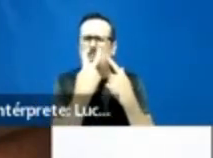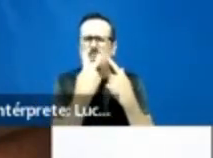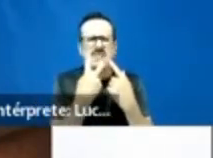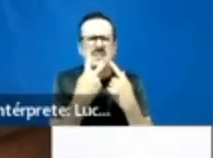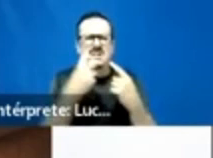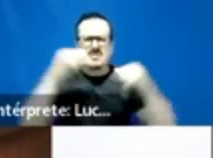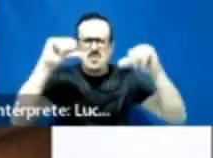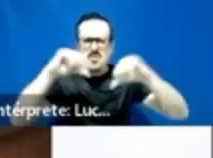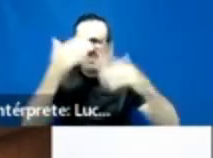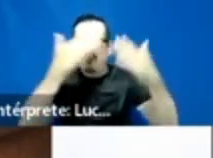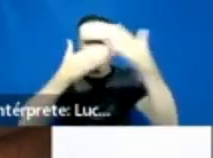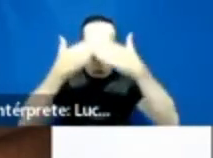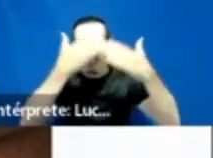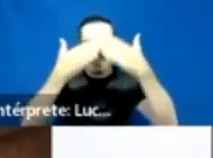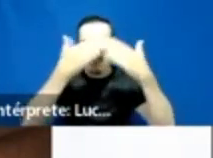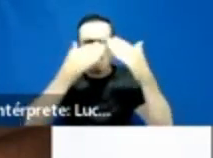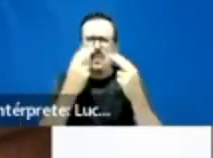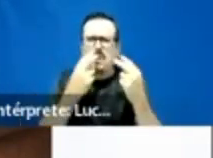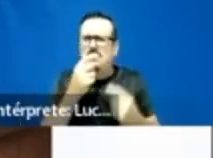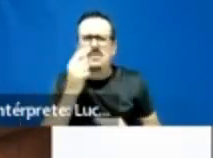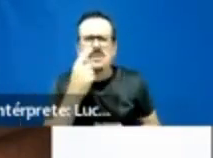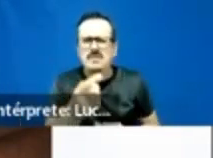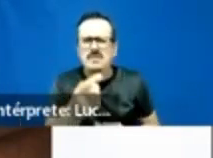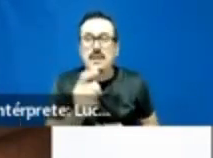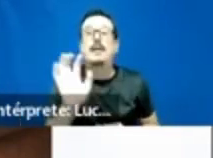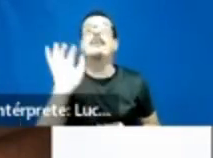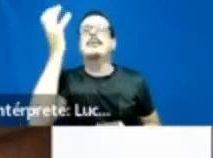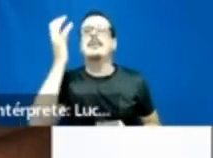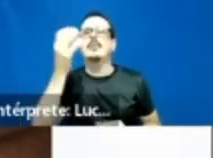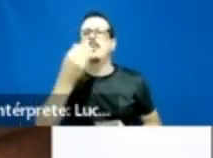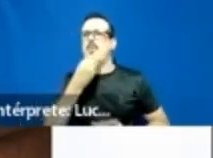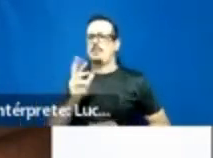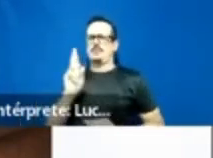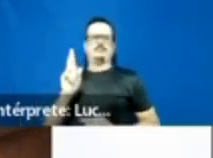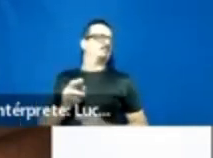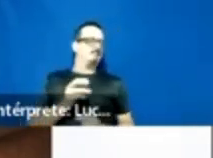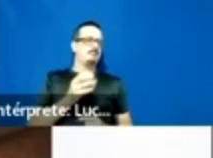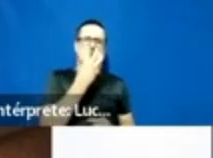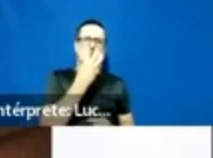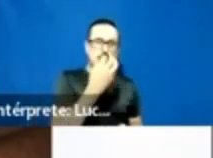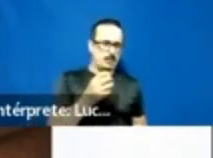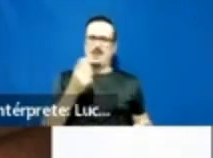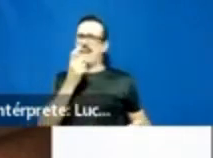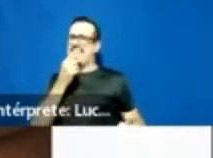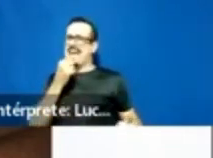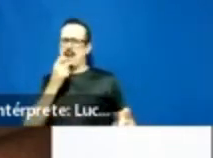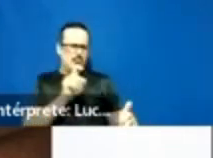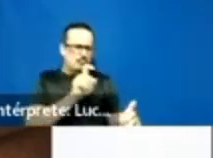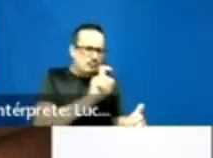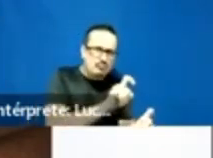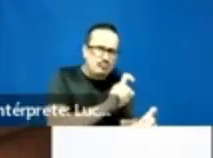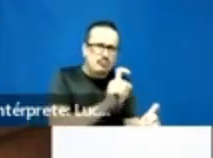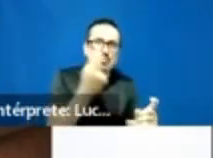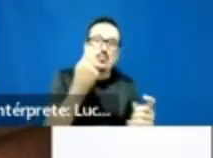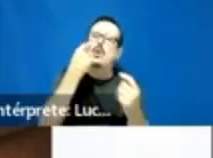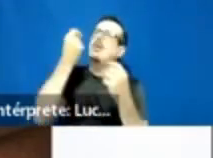acima. E aí o dono dele começou a colocar no seu olhinho, religiosamente, a água magnetizada pelo